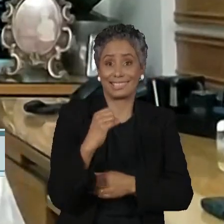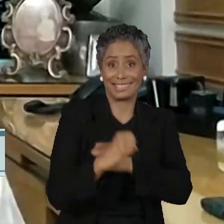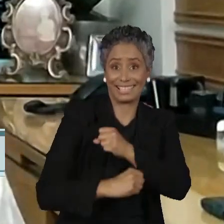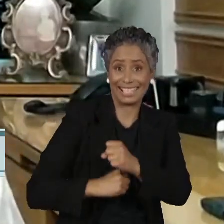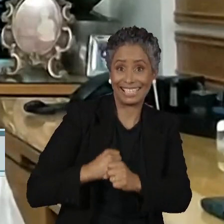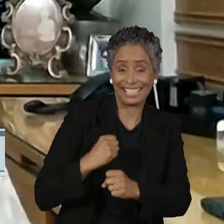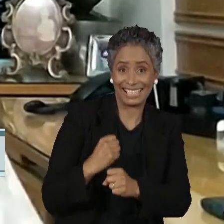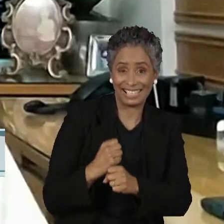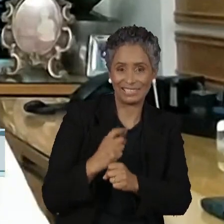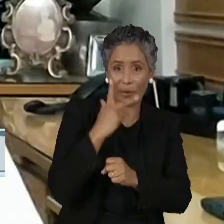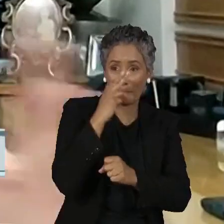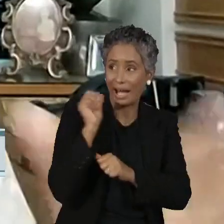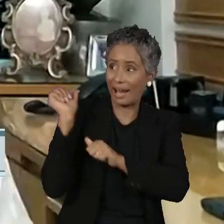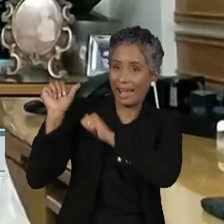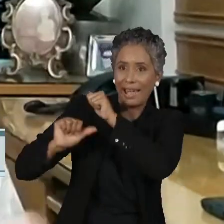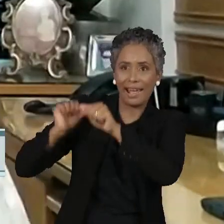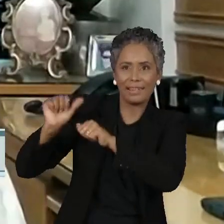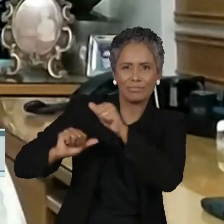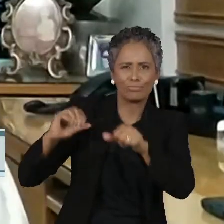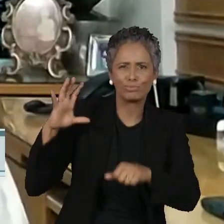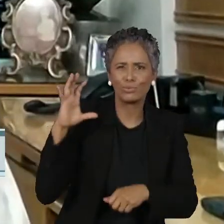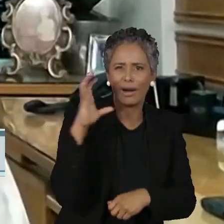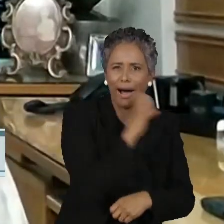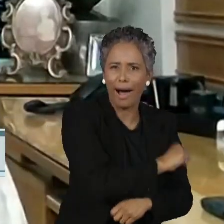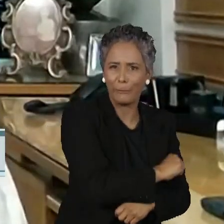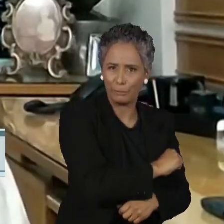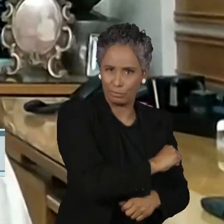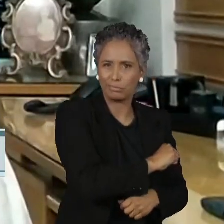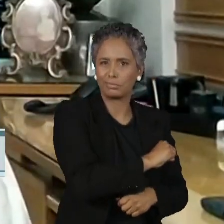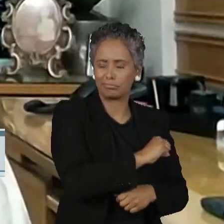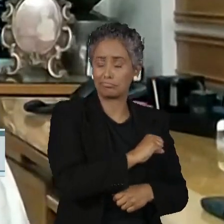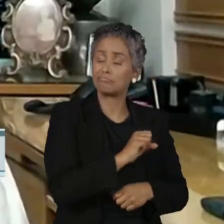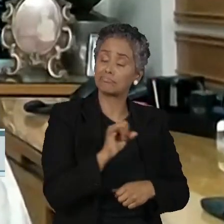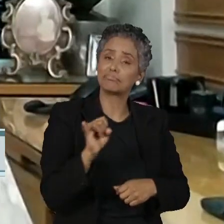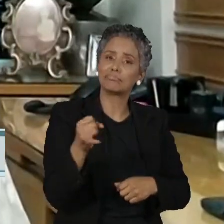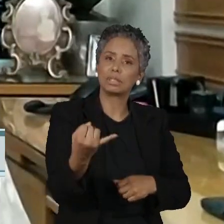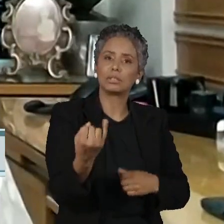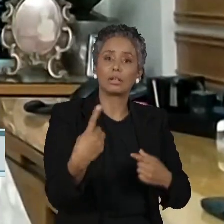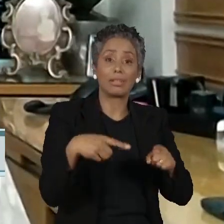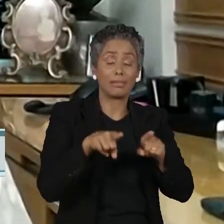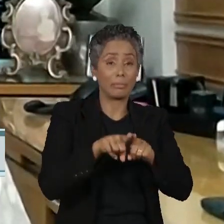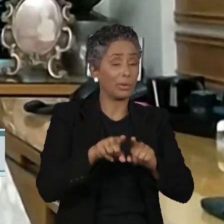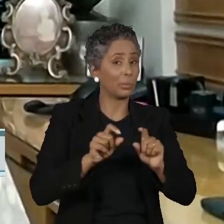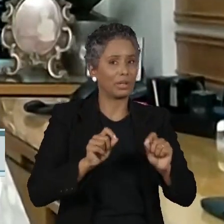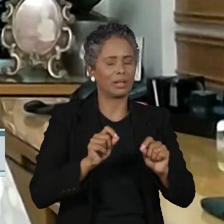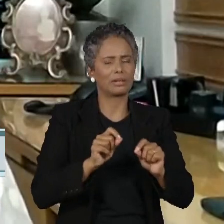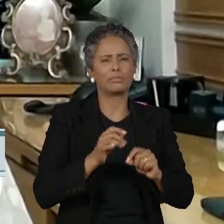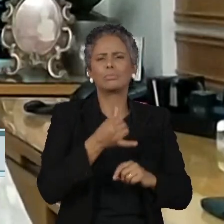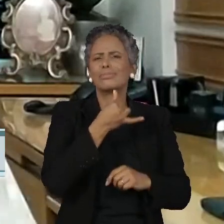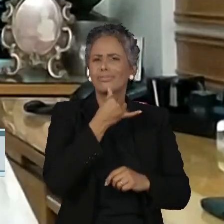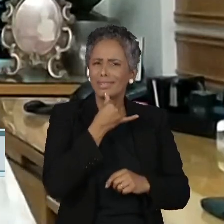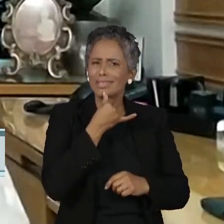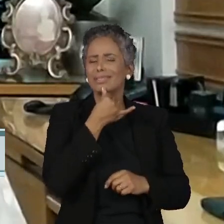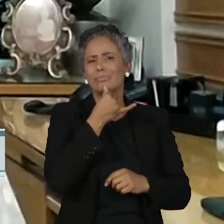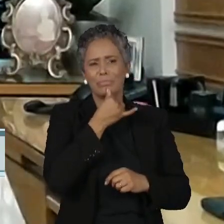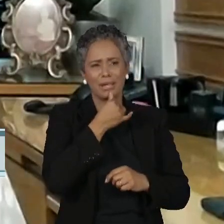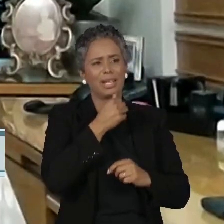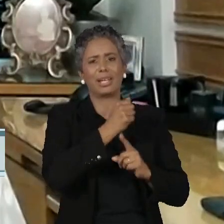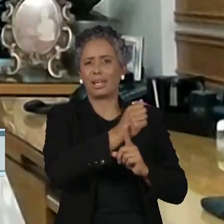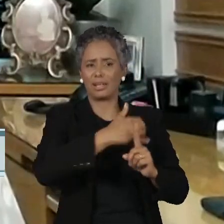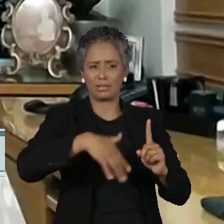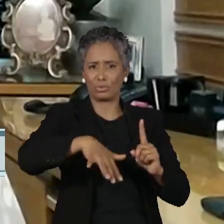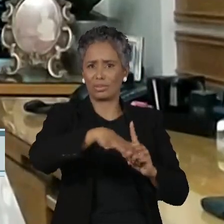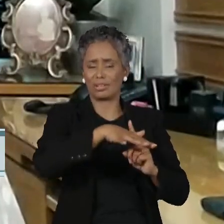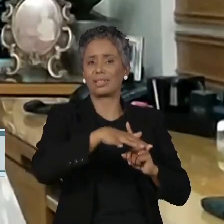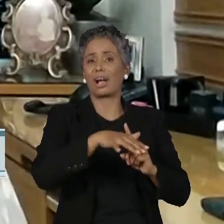muito rápidas, né, dentro desse perfil histórico. Então, infelizmente, a maioria da população, estamos falando aqui